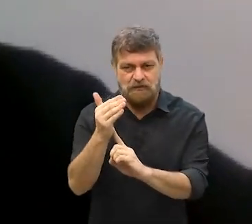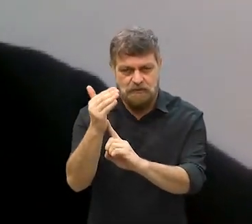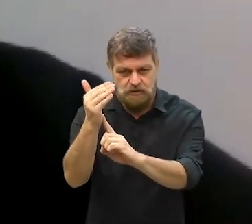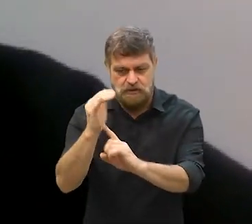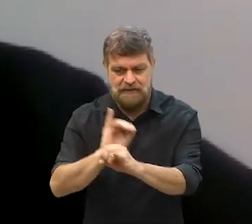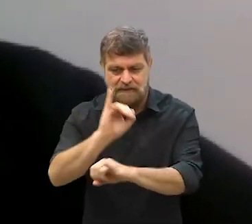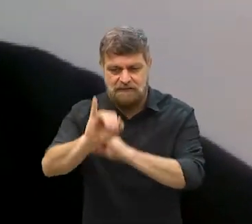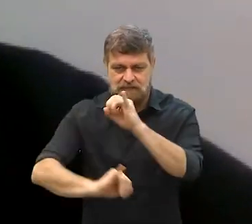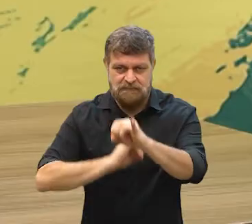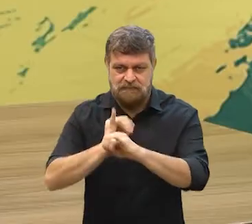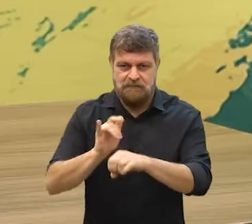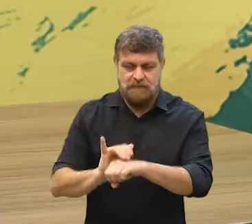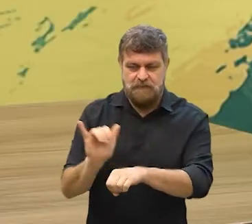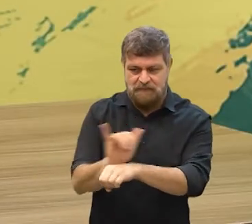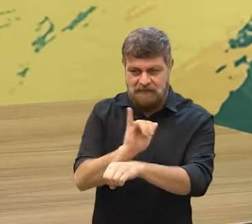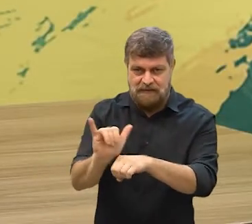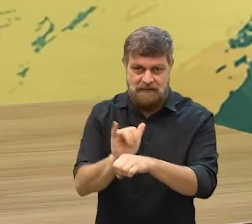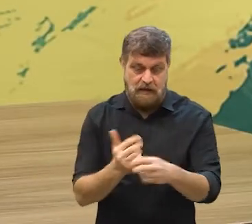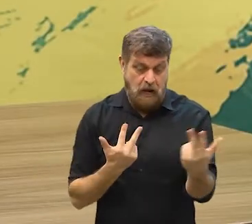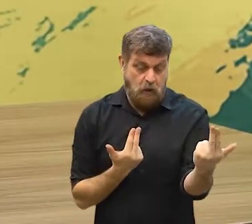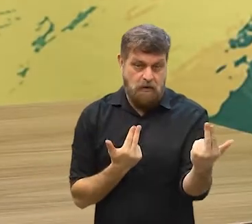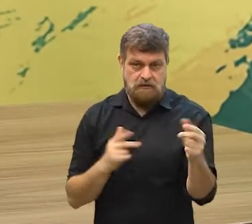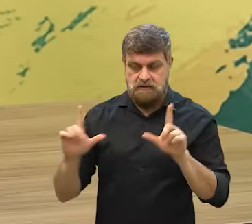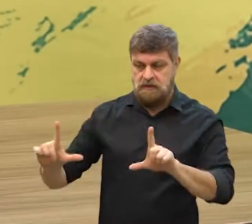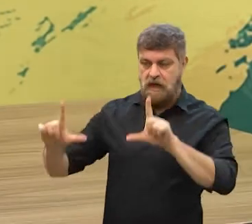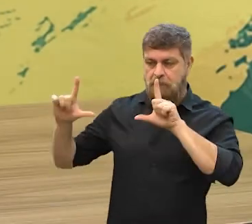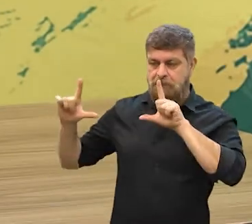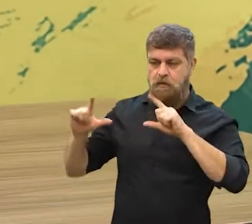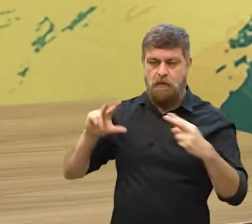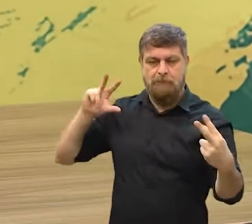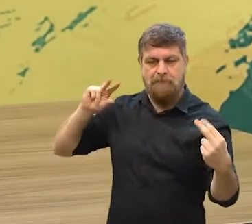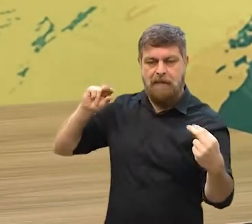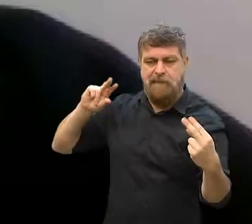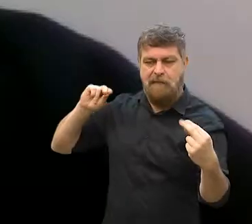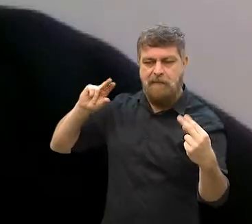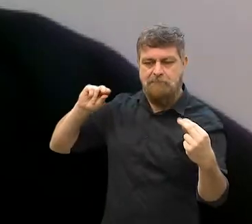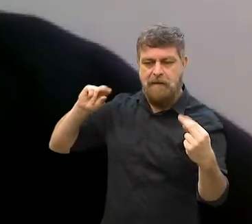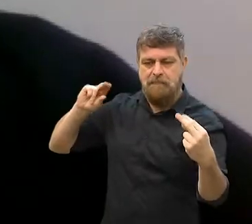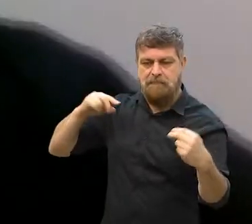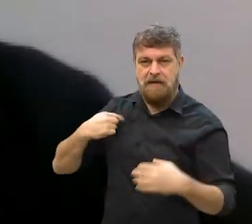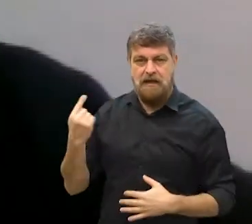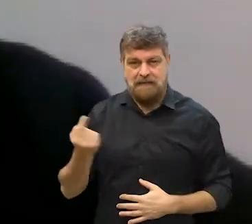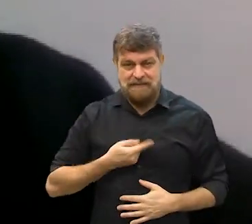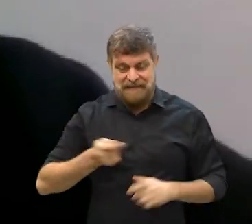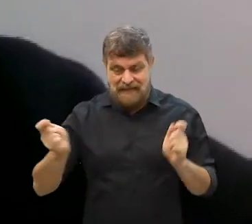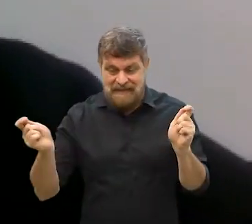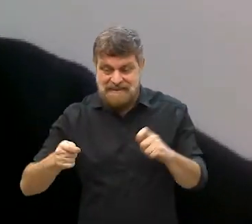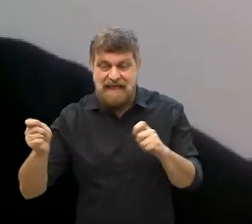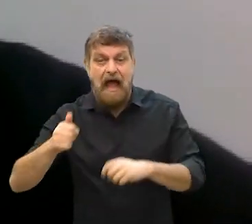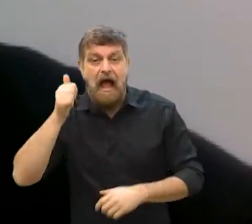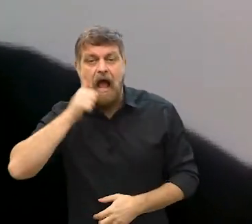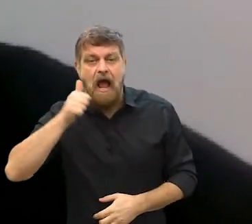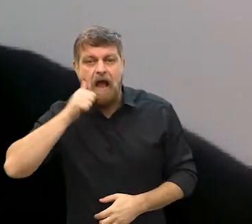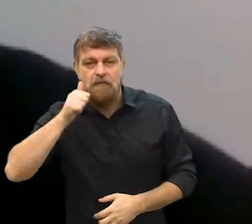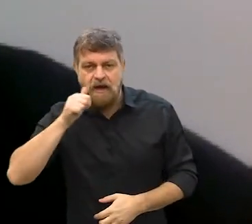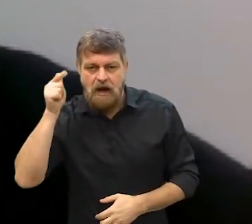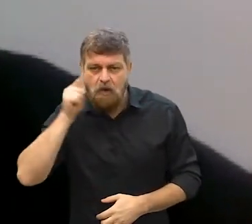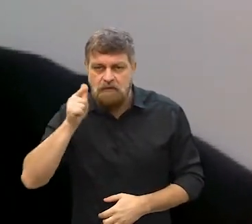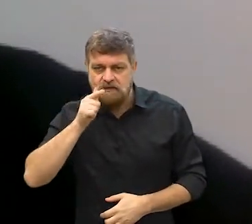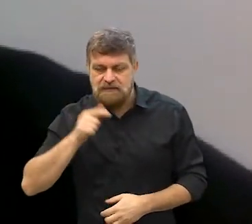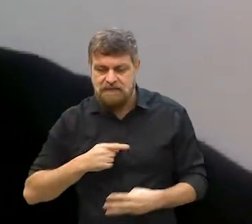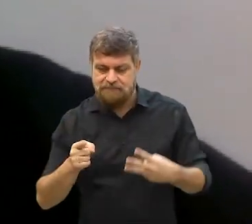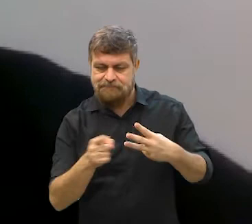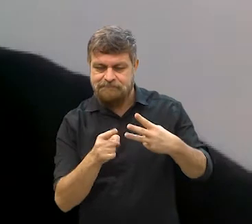usando algumas ferramentas como essa que nós estamos conversando, tá certo? E aí foi possível para a mulher encaixar essa